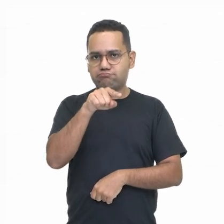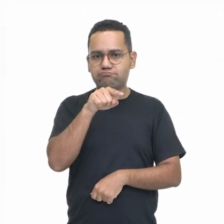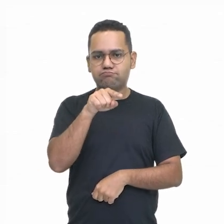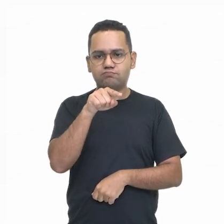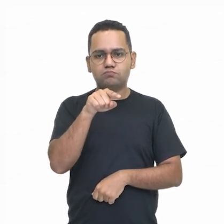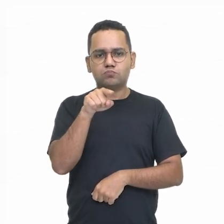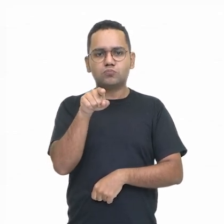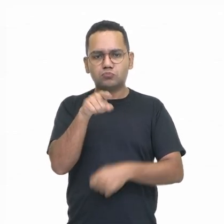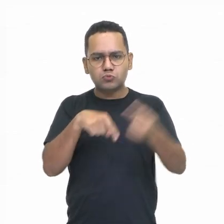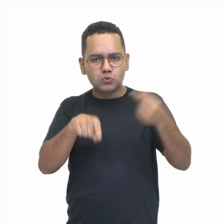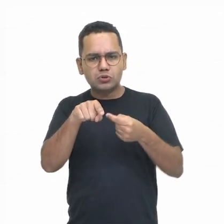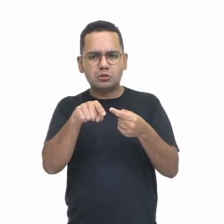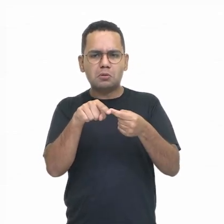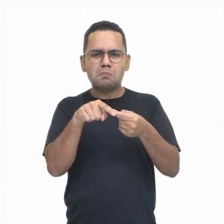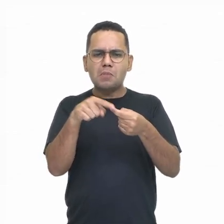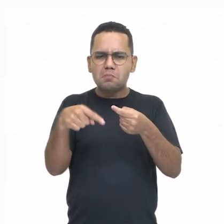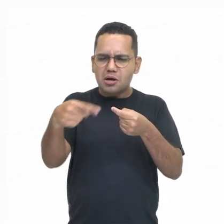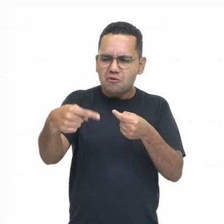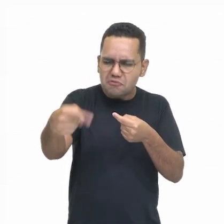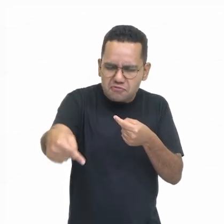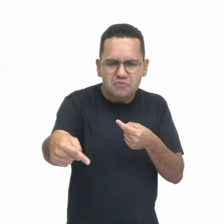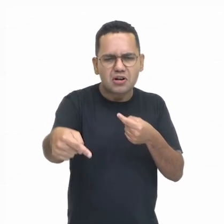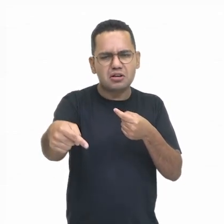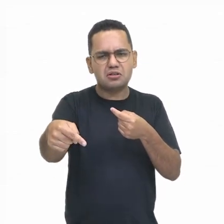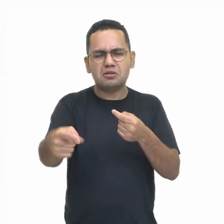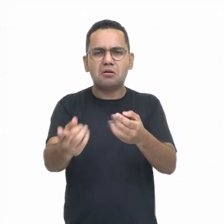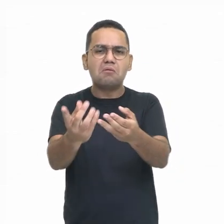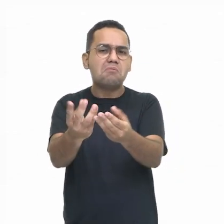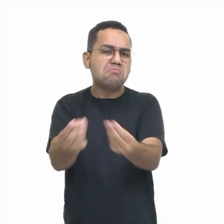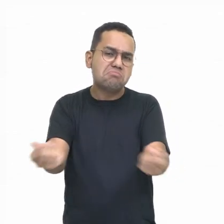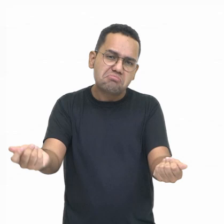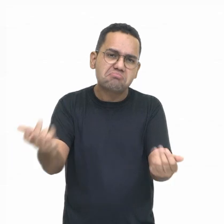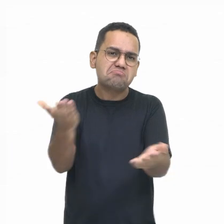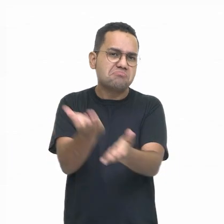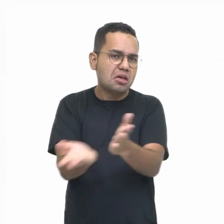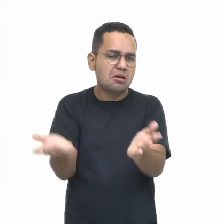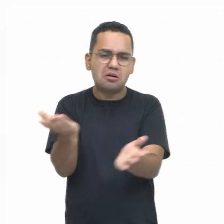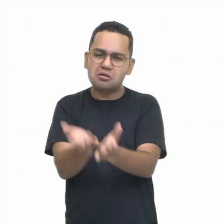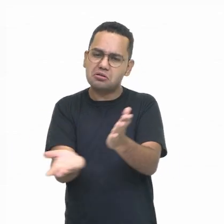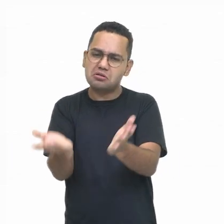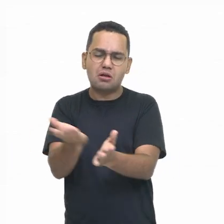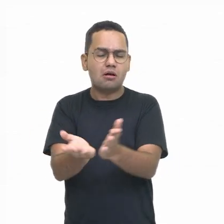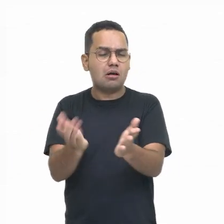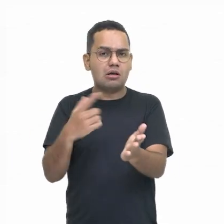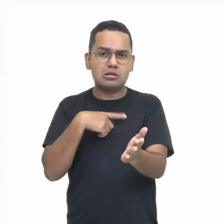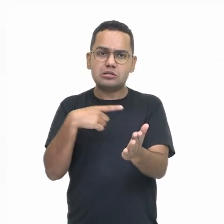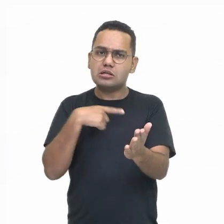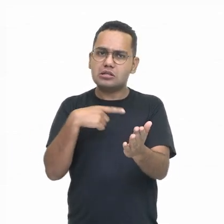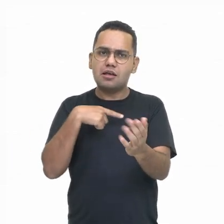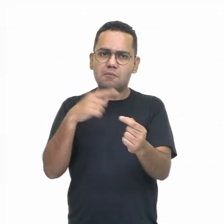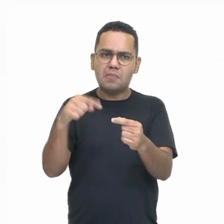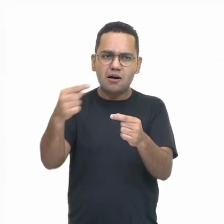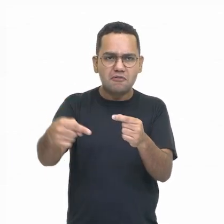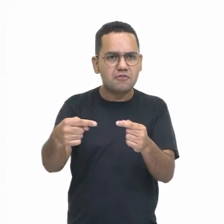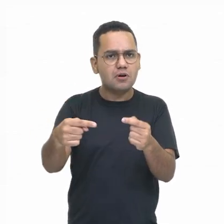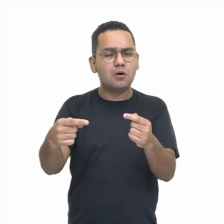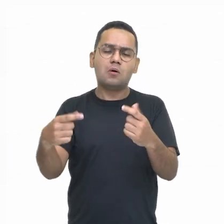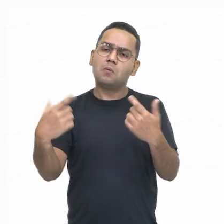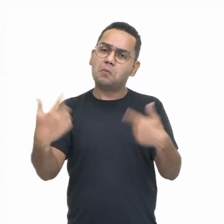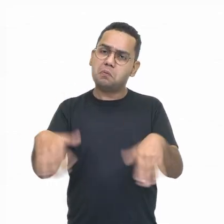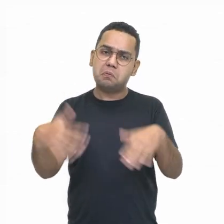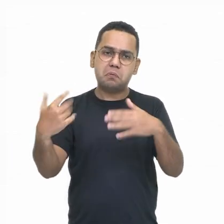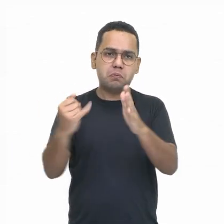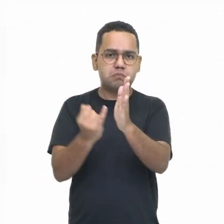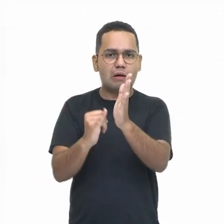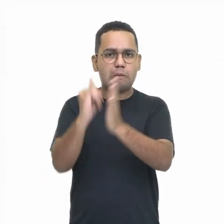sucesso, mas logo perdeu o efeito e contribuiu para o agravamento da crise. E aqui, né, nós